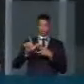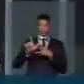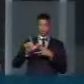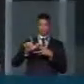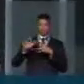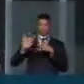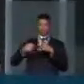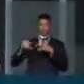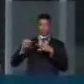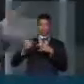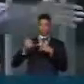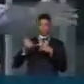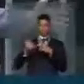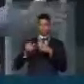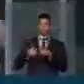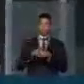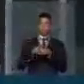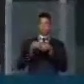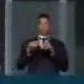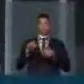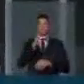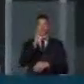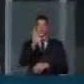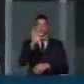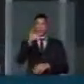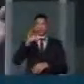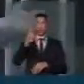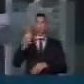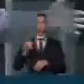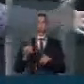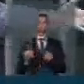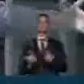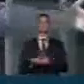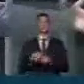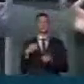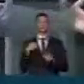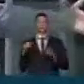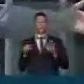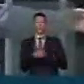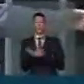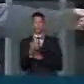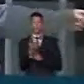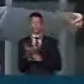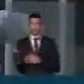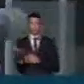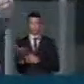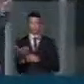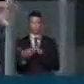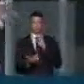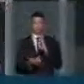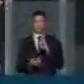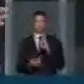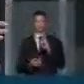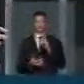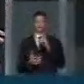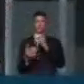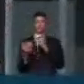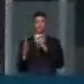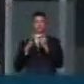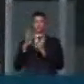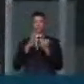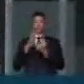Judiciário, o Ministério Público e o Tribunal de Contas. Eu pergunto a Vossas Excelências se essas